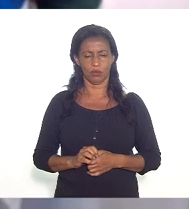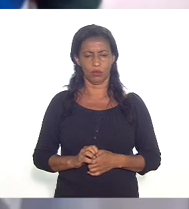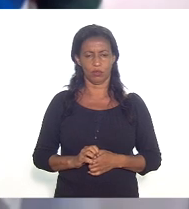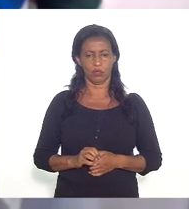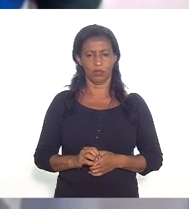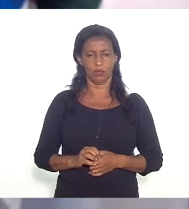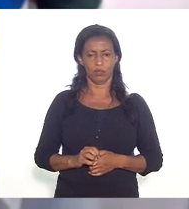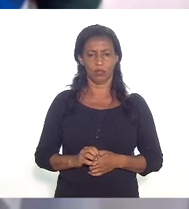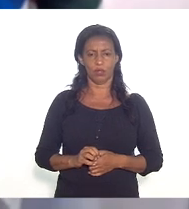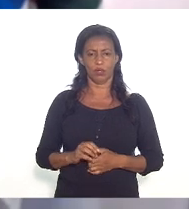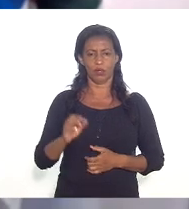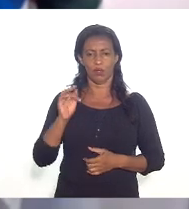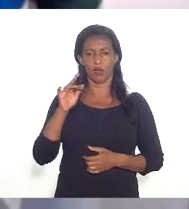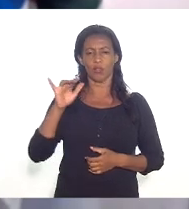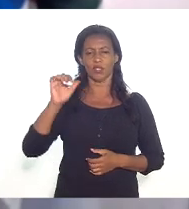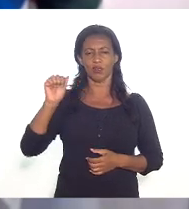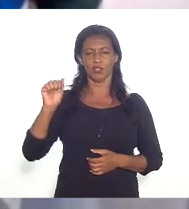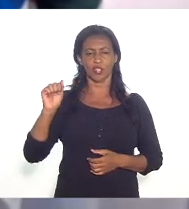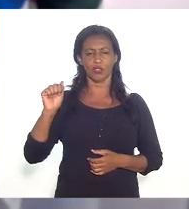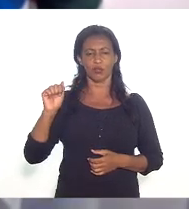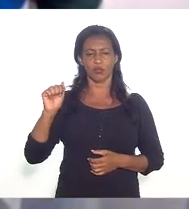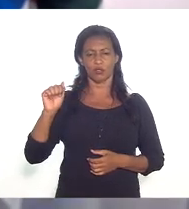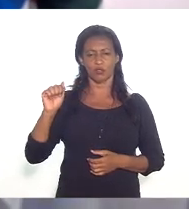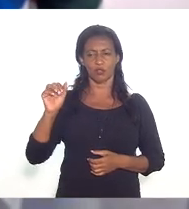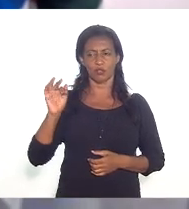Deputado Flávio Serafini.